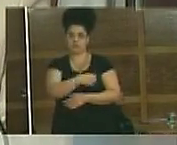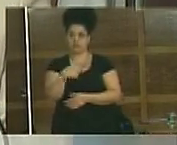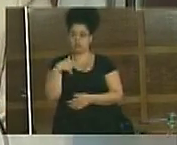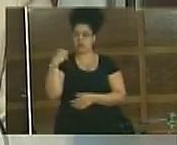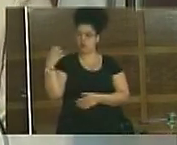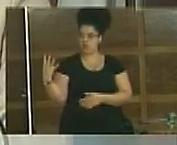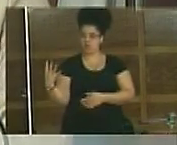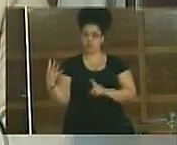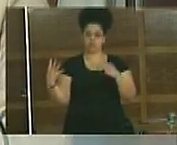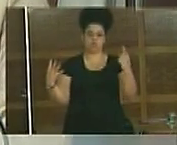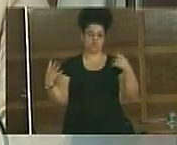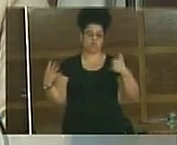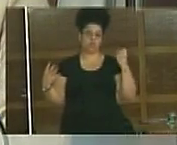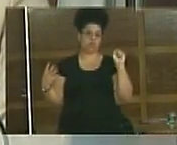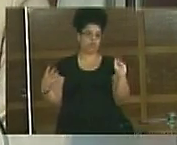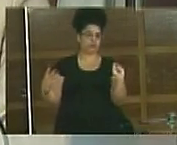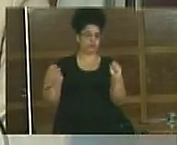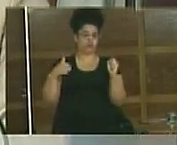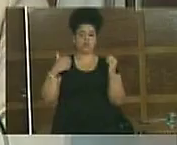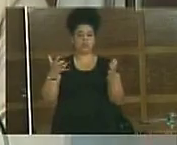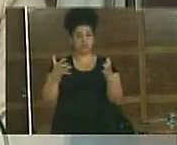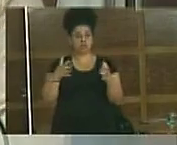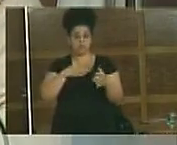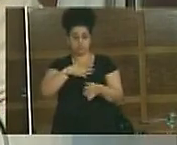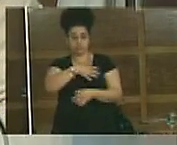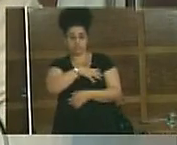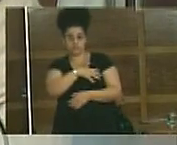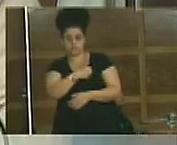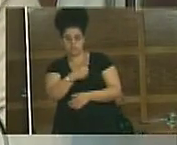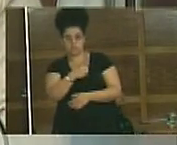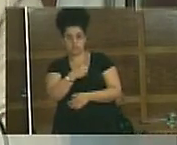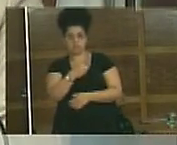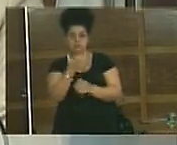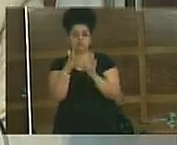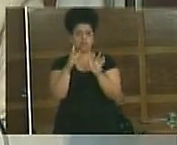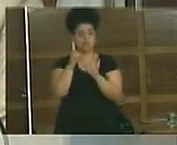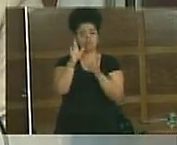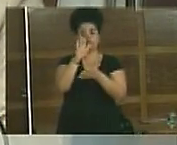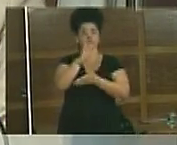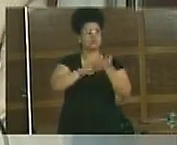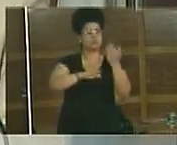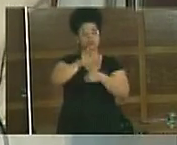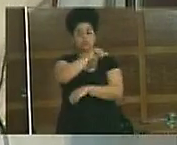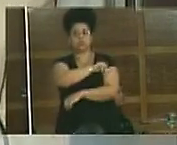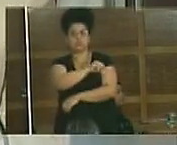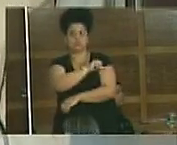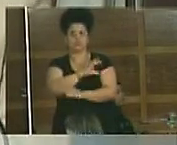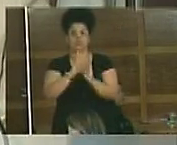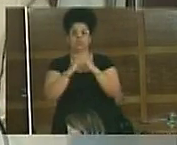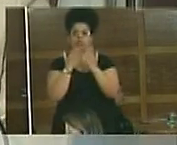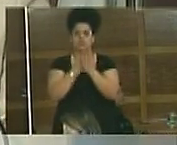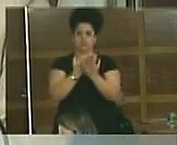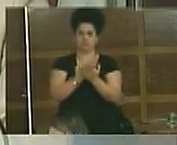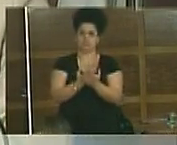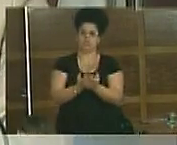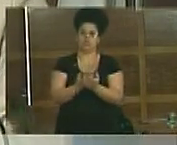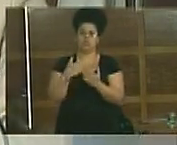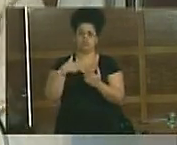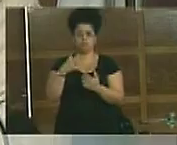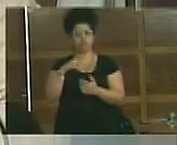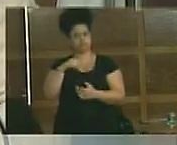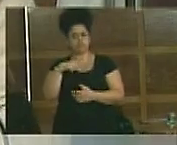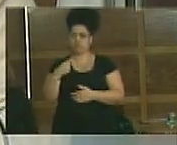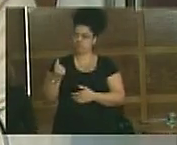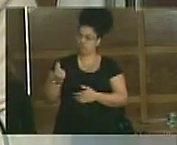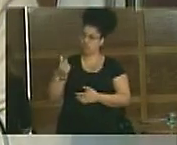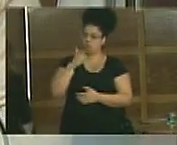4 e um de 8. Eu não quero que meus filhos tenham que ir para o Rio de Janeiro estudar, e eu, graças a Deus, que não é pela política, é por trabalho, eu tenho